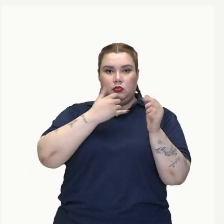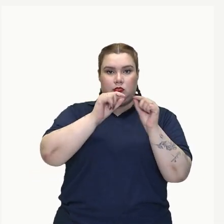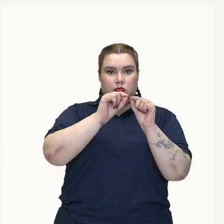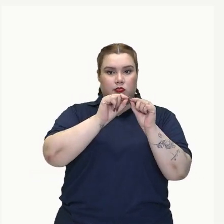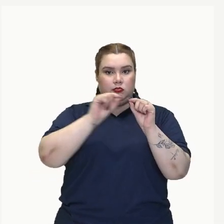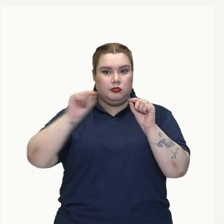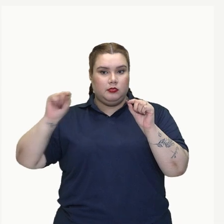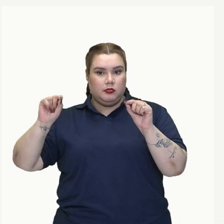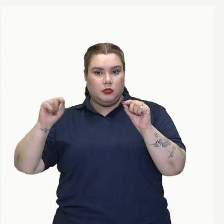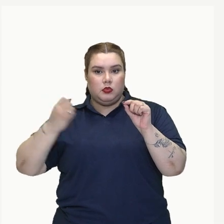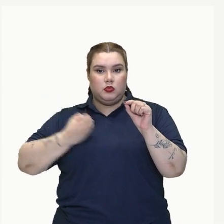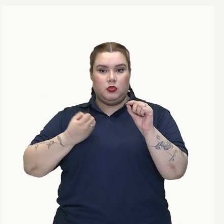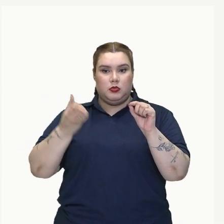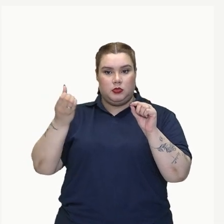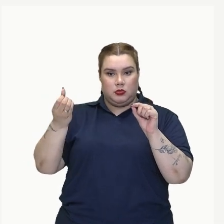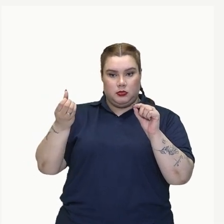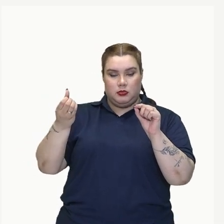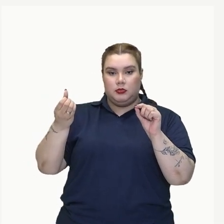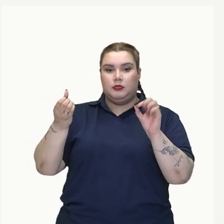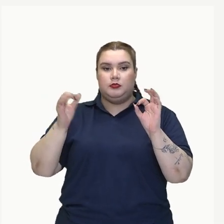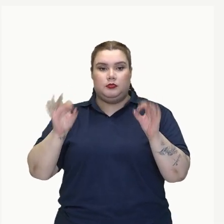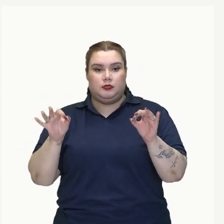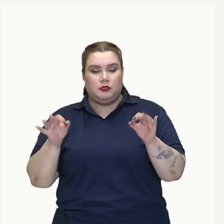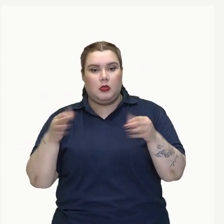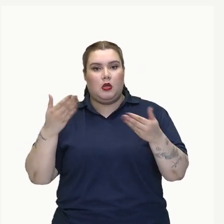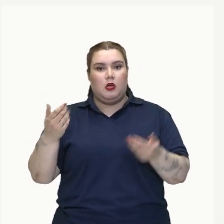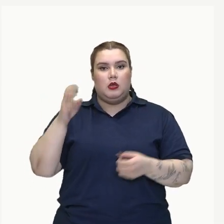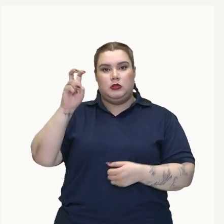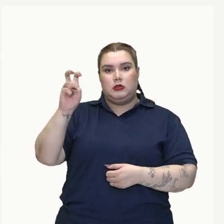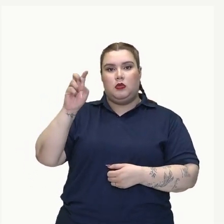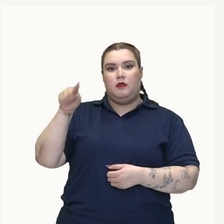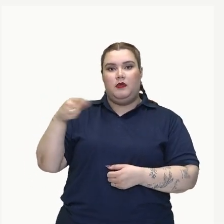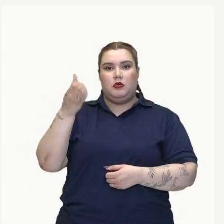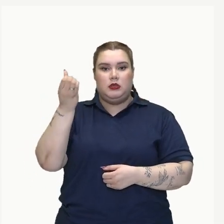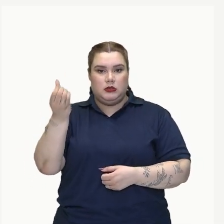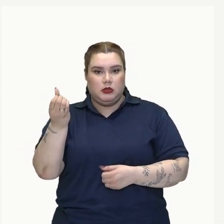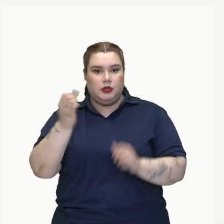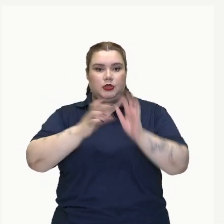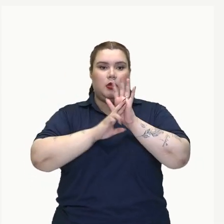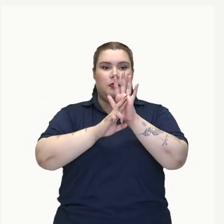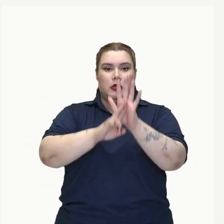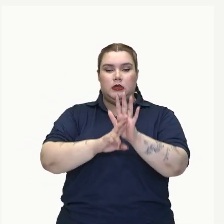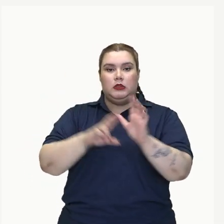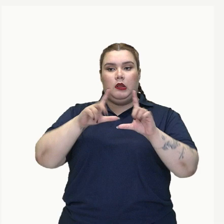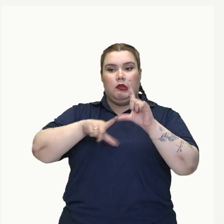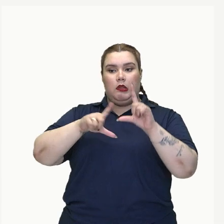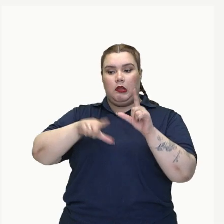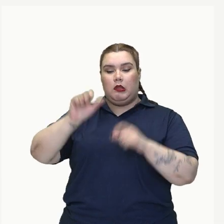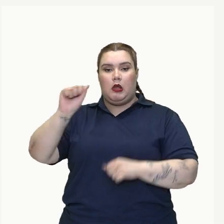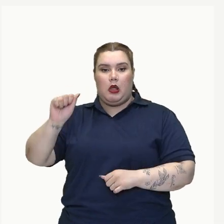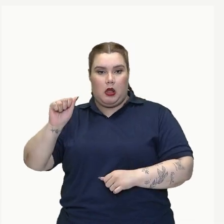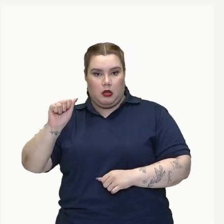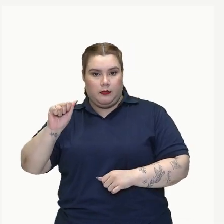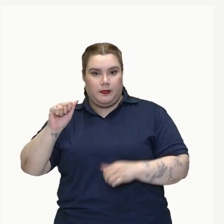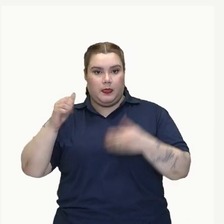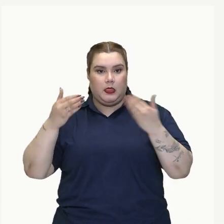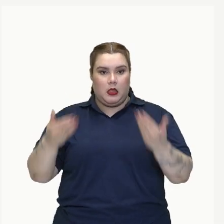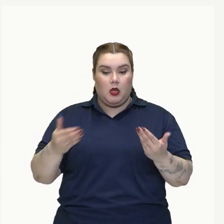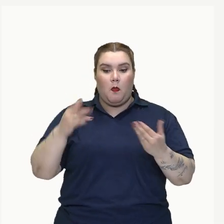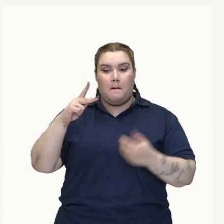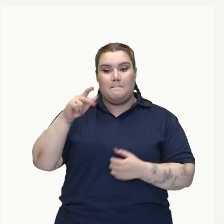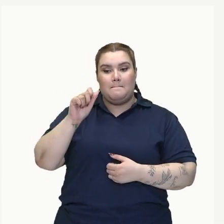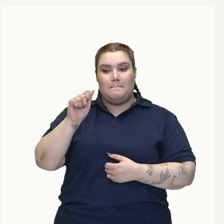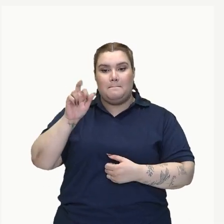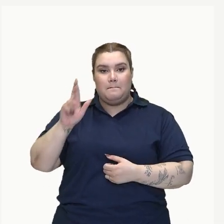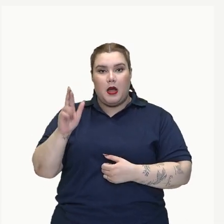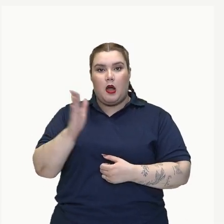é o 6. Então, essa é a posição do ponto A. Então, quando a gente fala em par